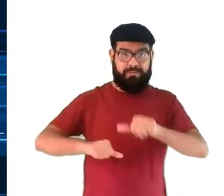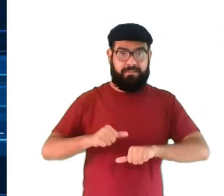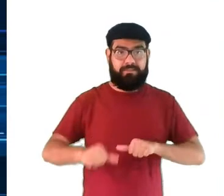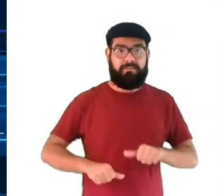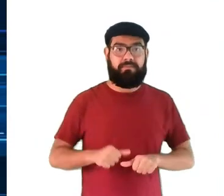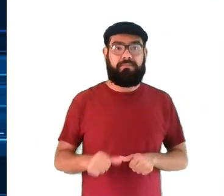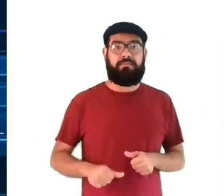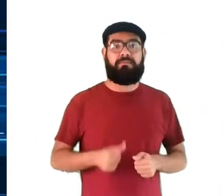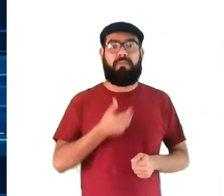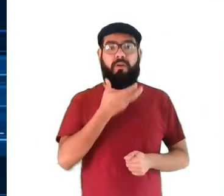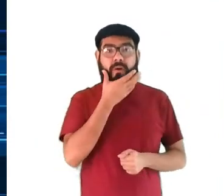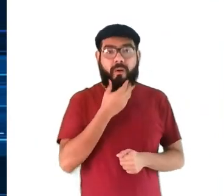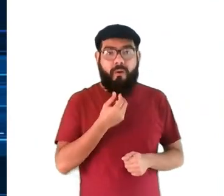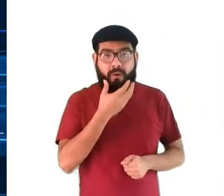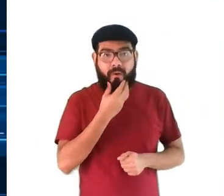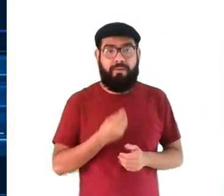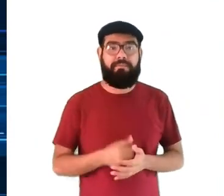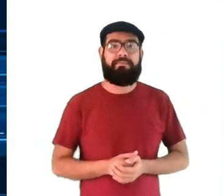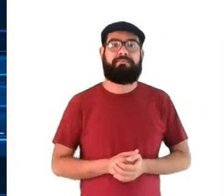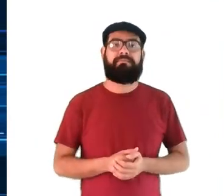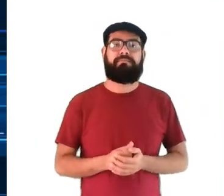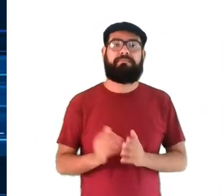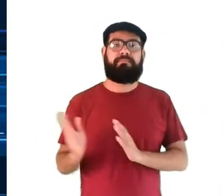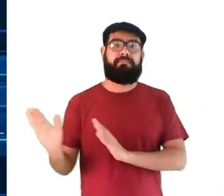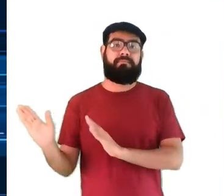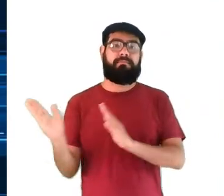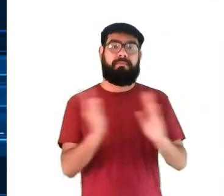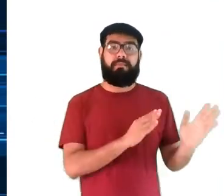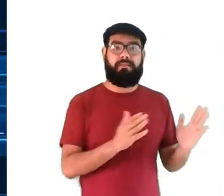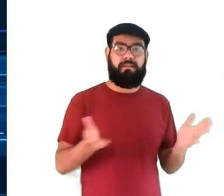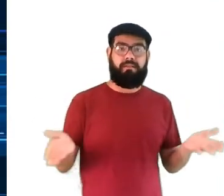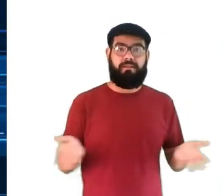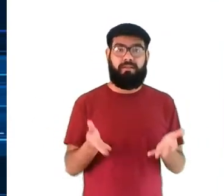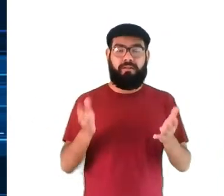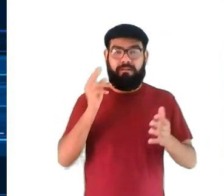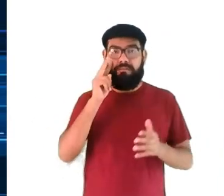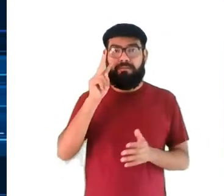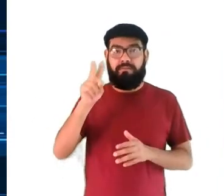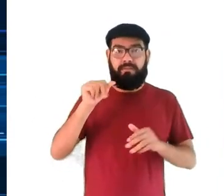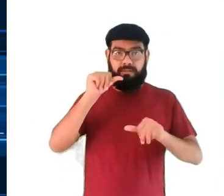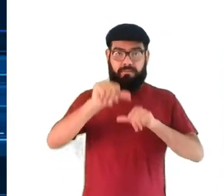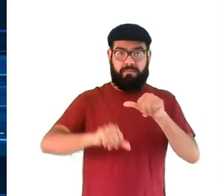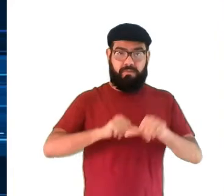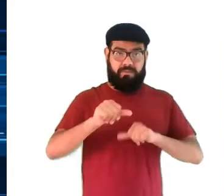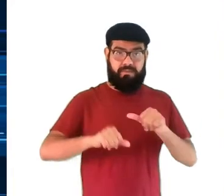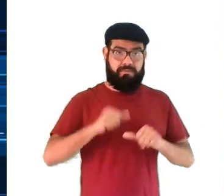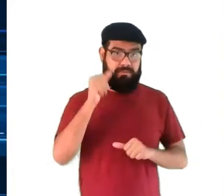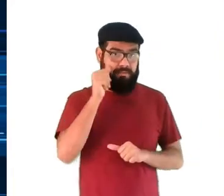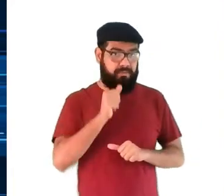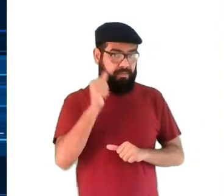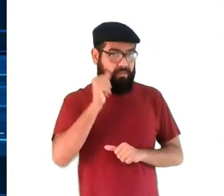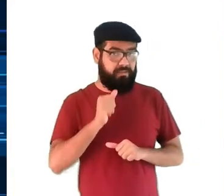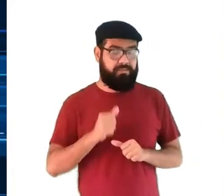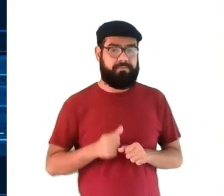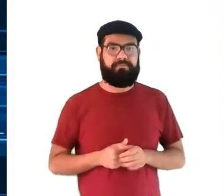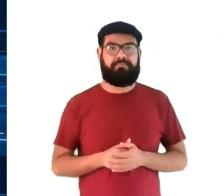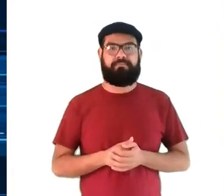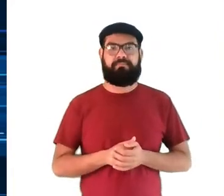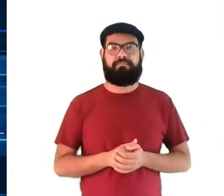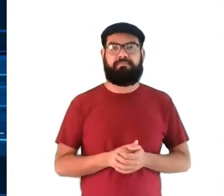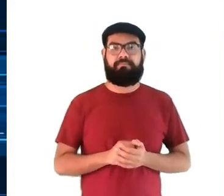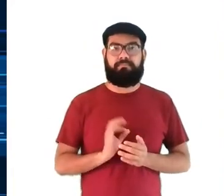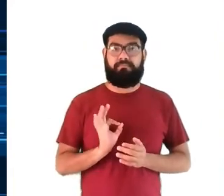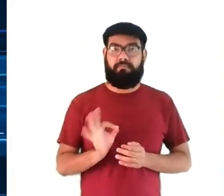sexo masculino. Agora vamos à mudança no sexo feminino. Certo? Muito